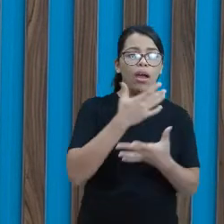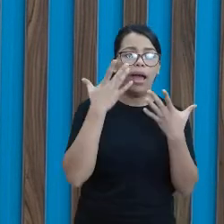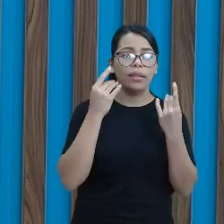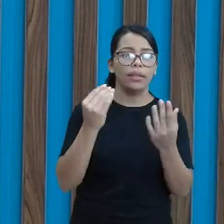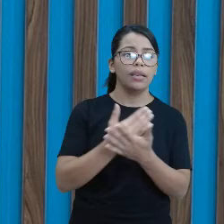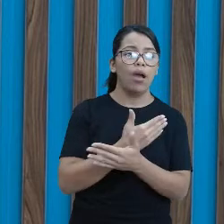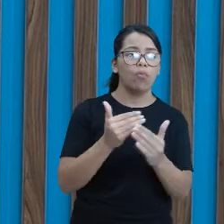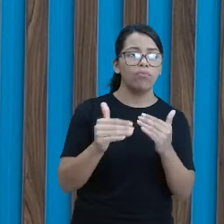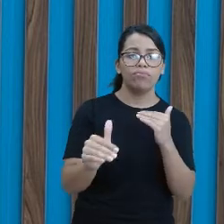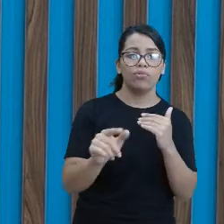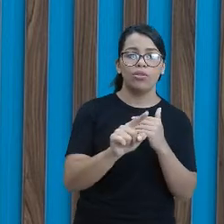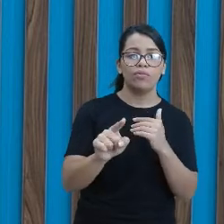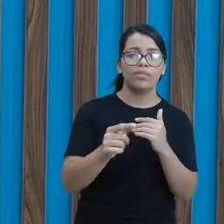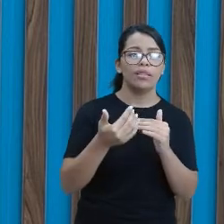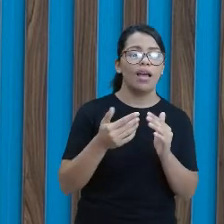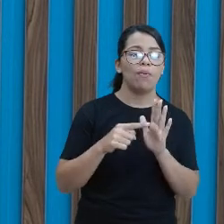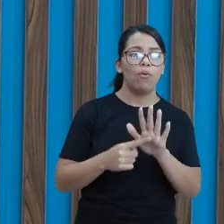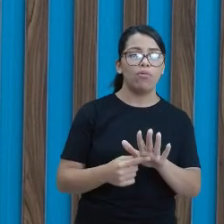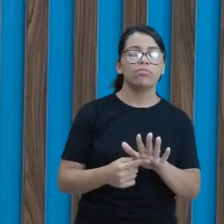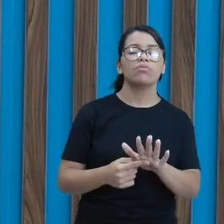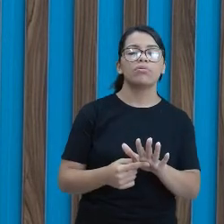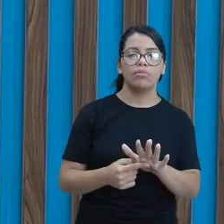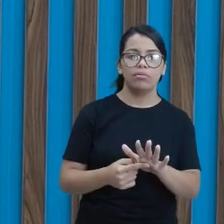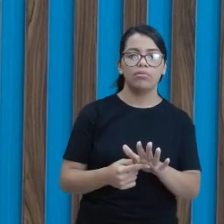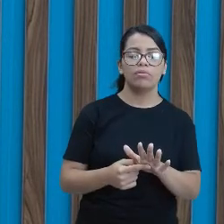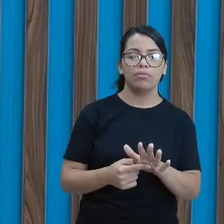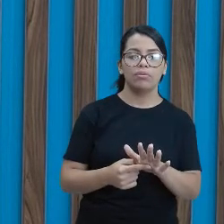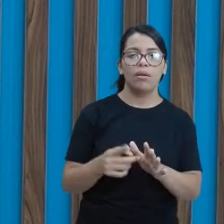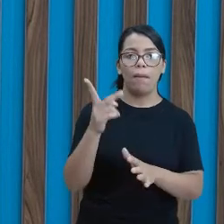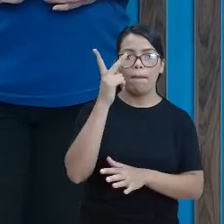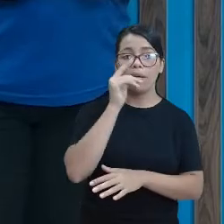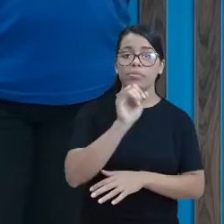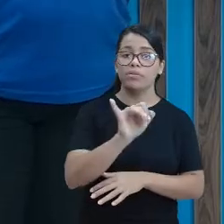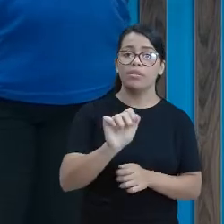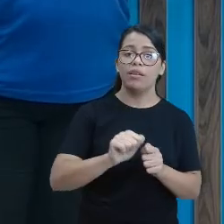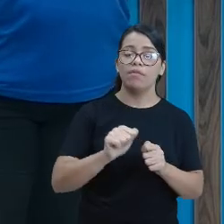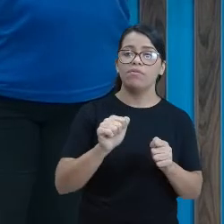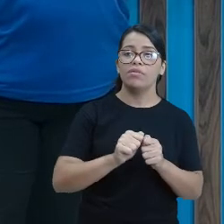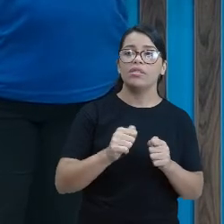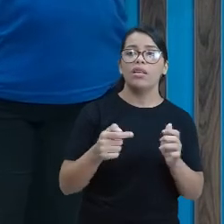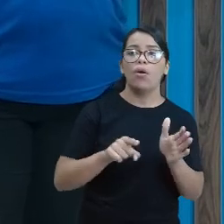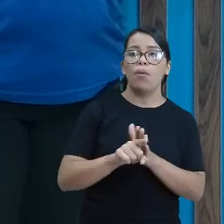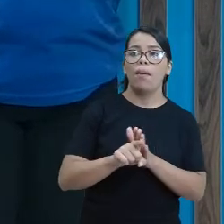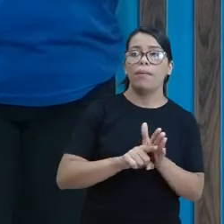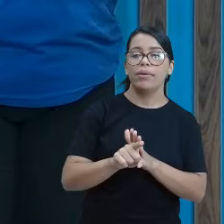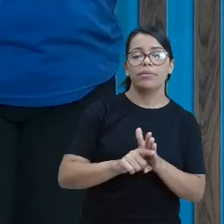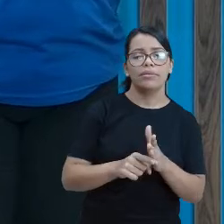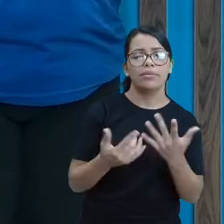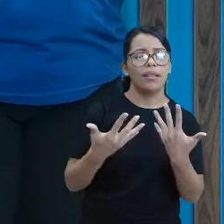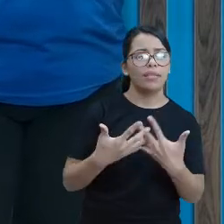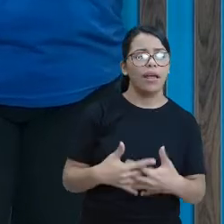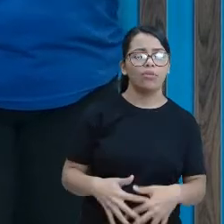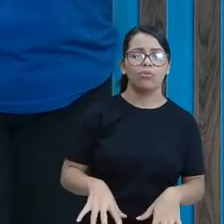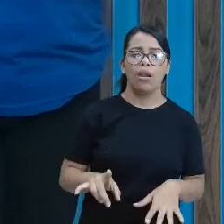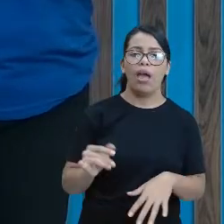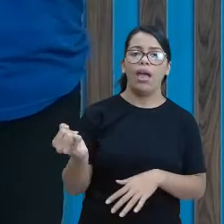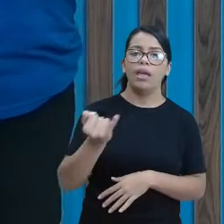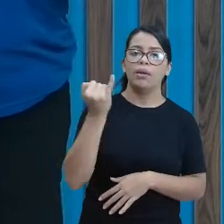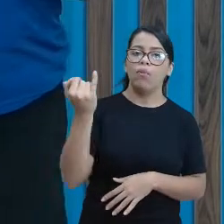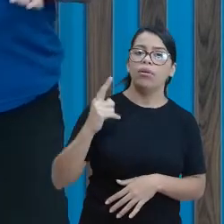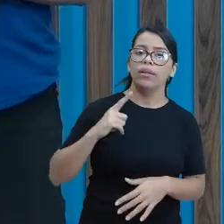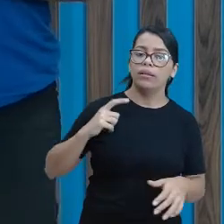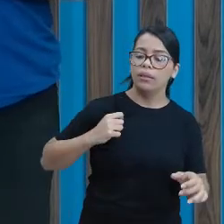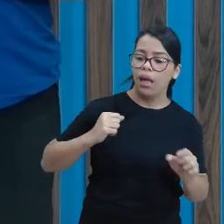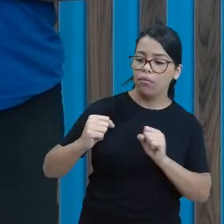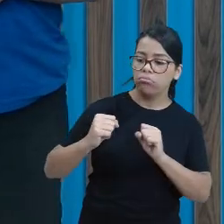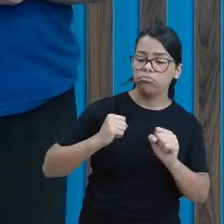estão apresentando, mesmo diante de uma grande pesquisa. É Não é verdade, isso, Carol? é natural, né, professora? É importante esse debate,